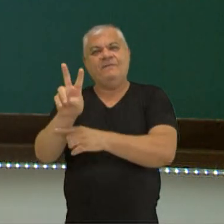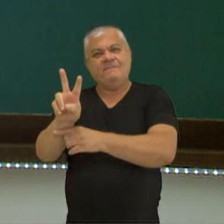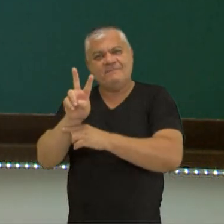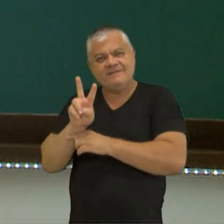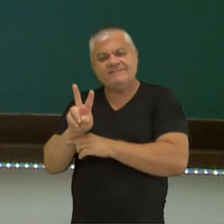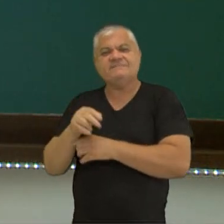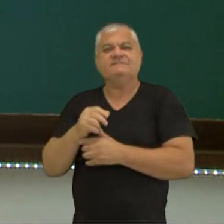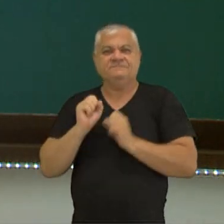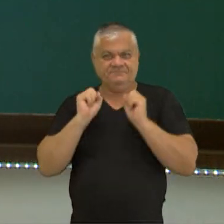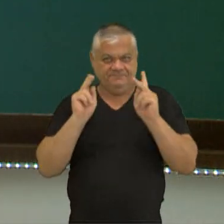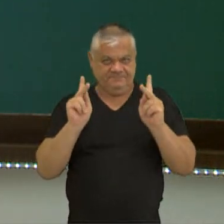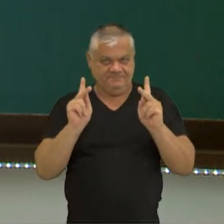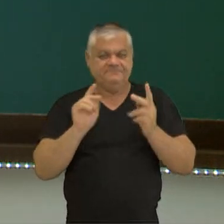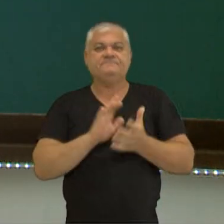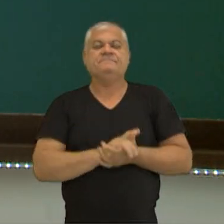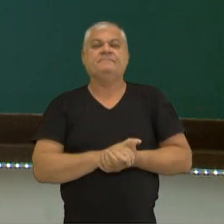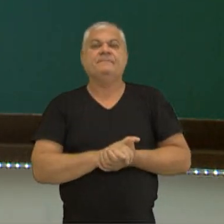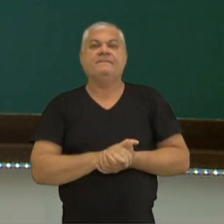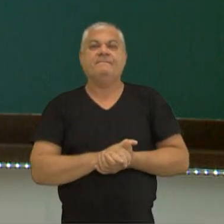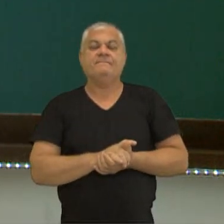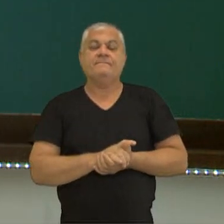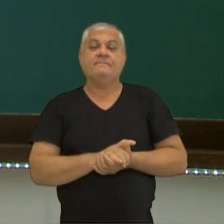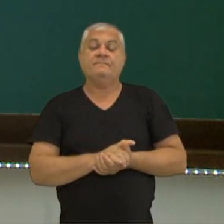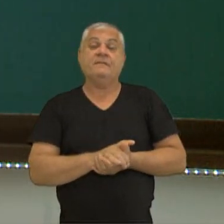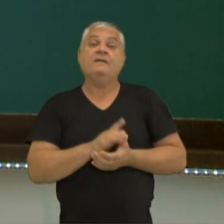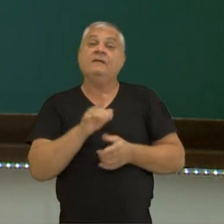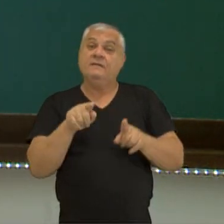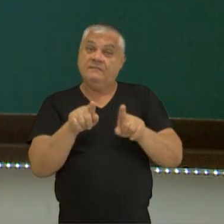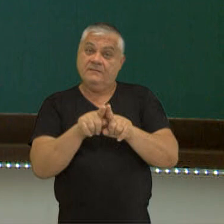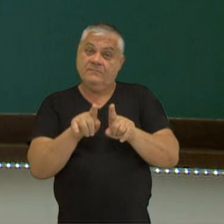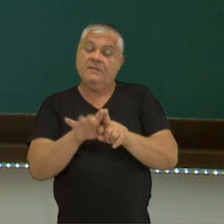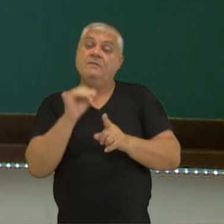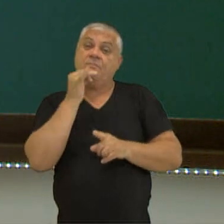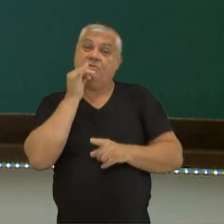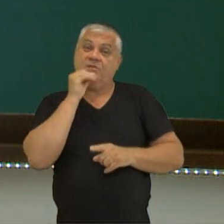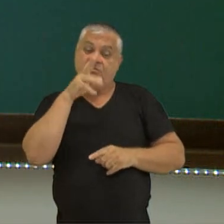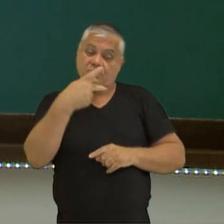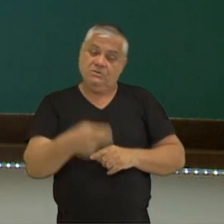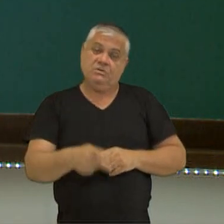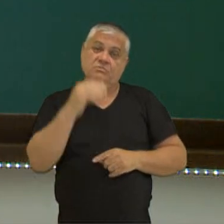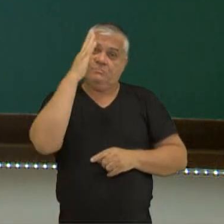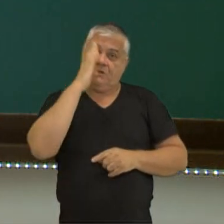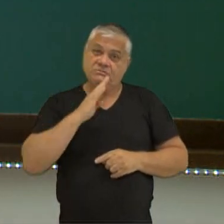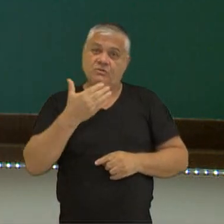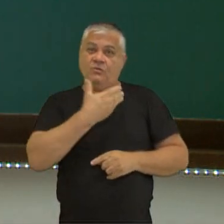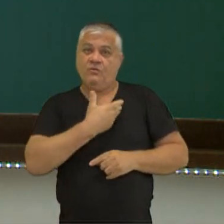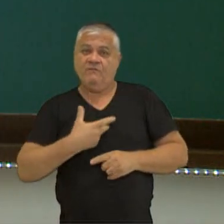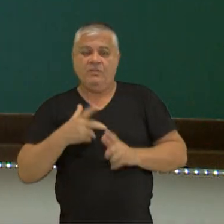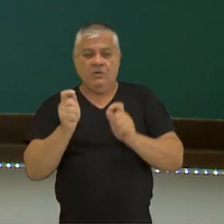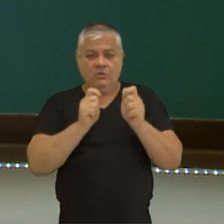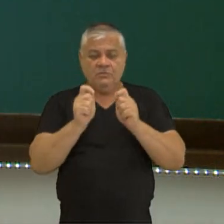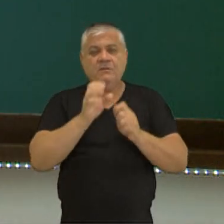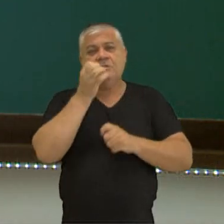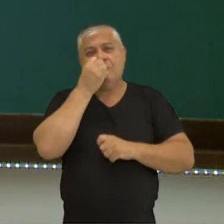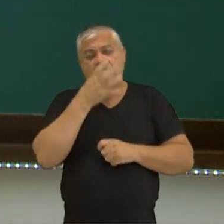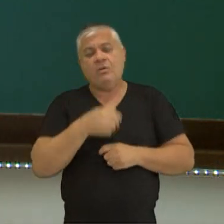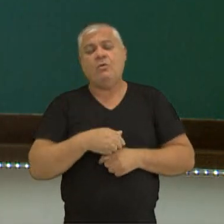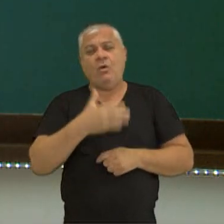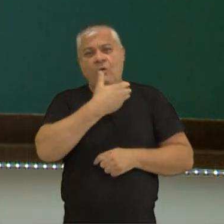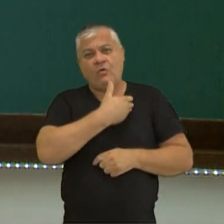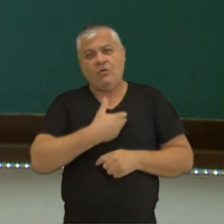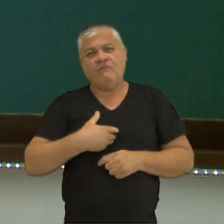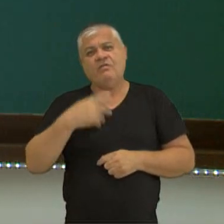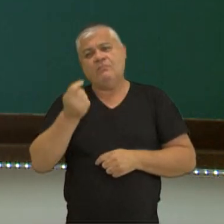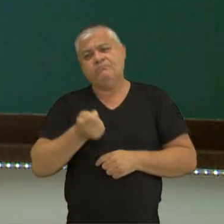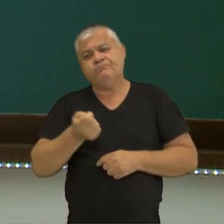governo. Tranquilo? E, obviamente, quando o nosso governo, a nossa economia está tranquila, o governo pode oferecer